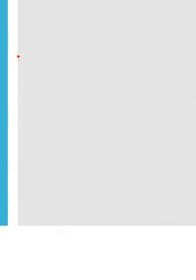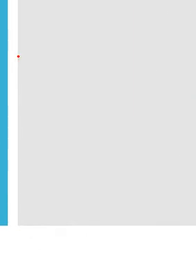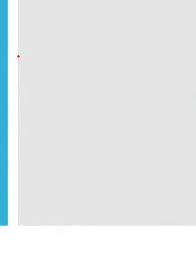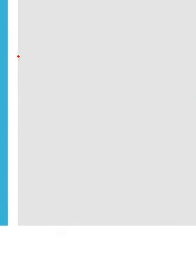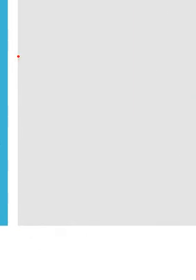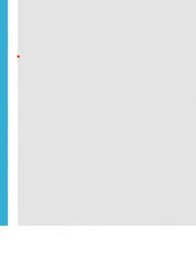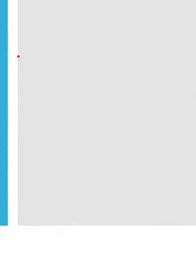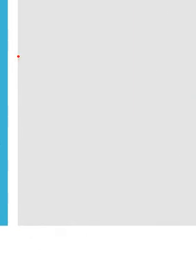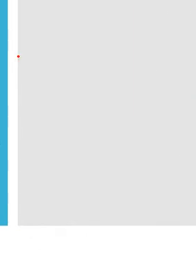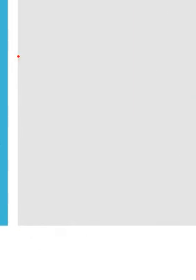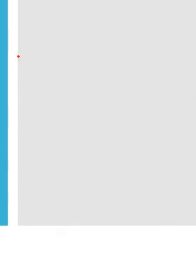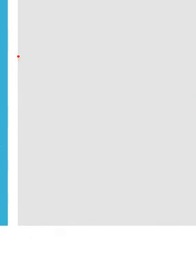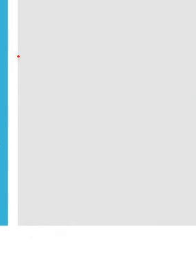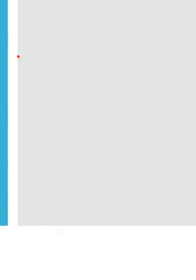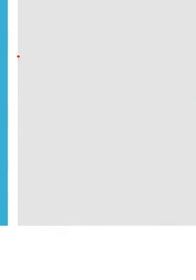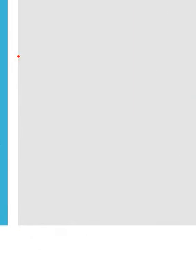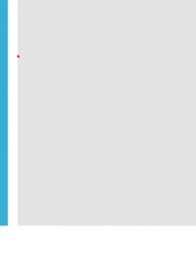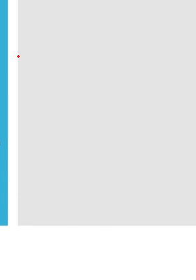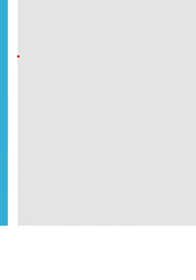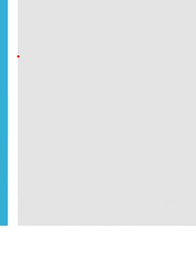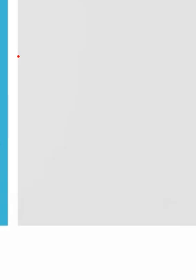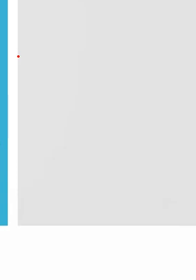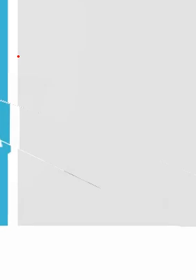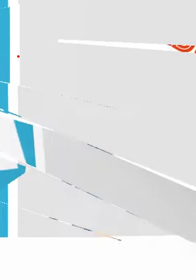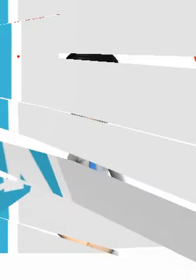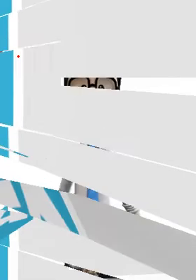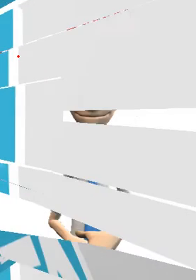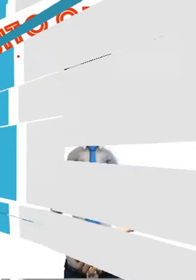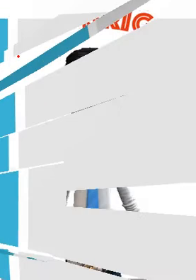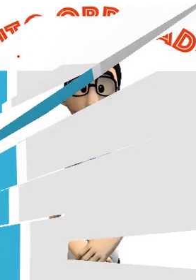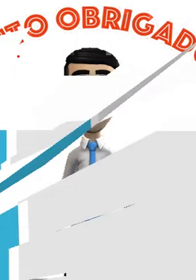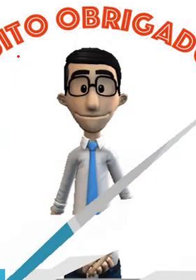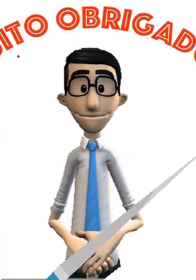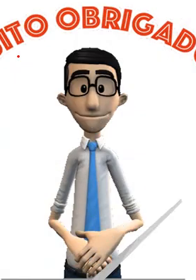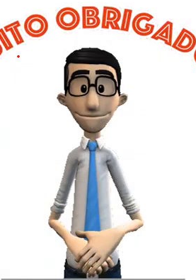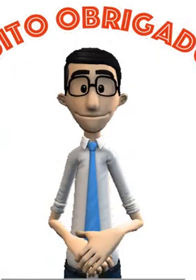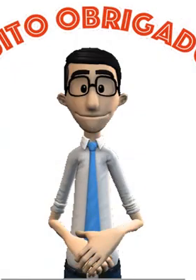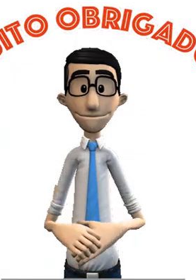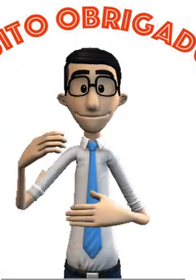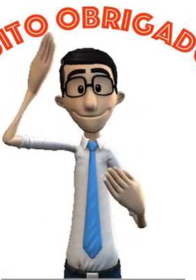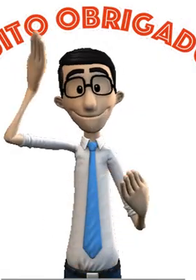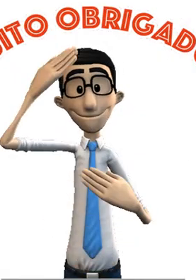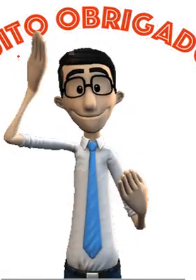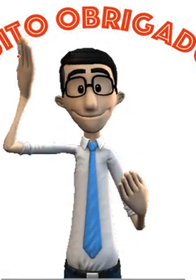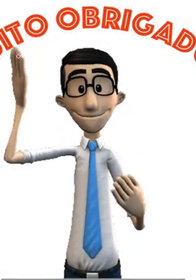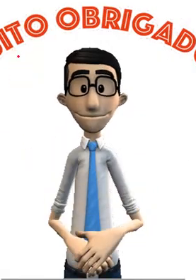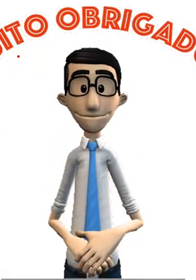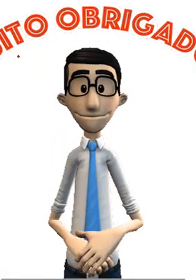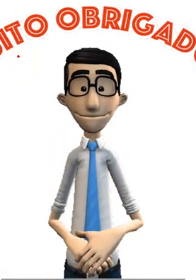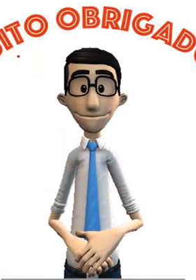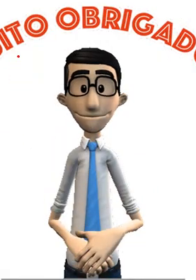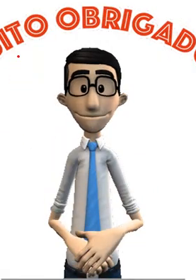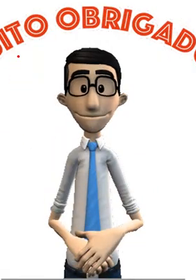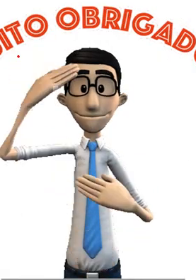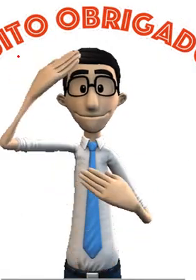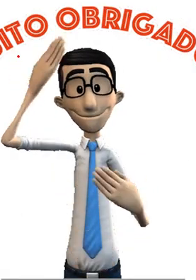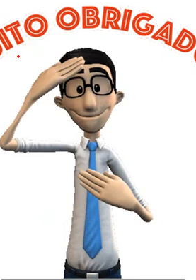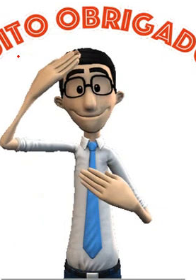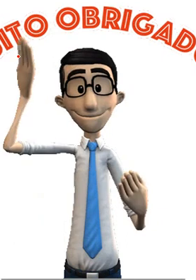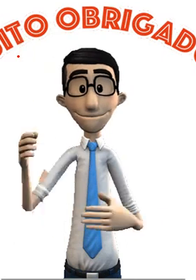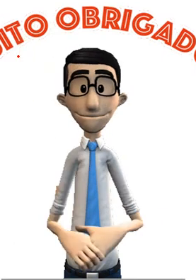mista. Você vai ver que a linguagem mista, Ela nada mais é do que